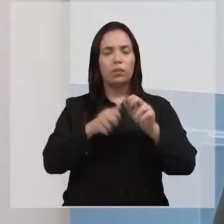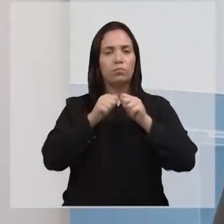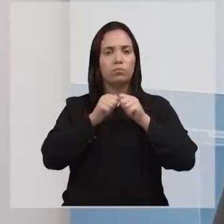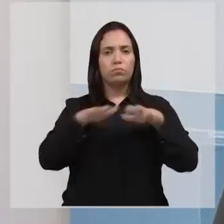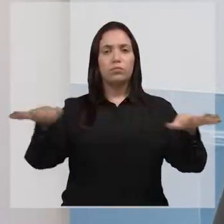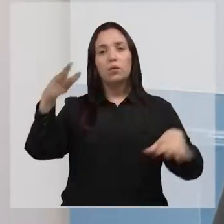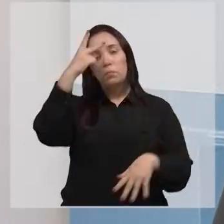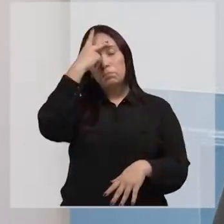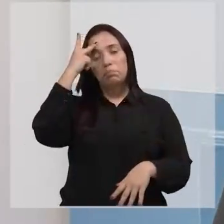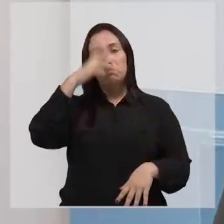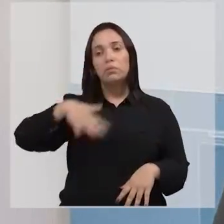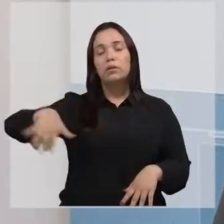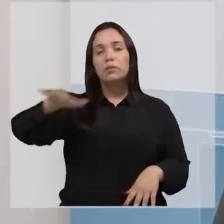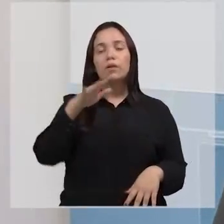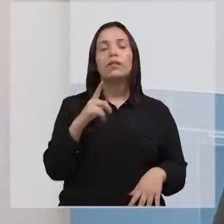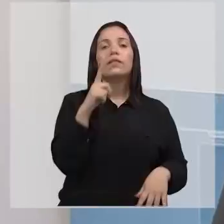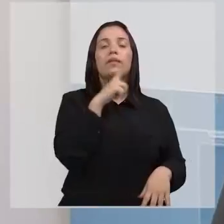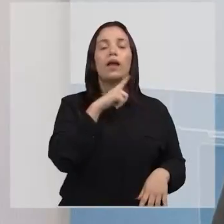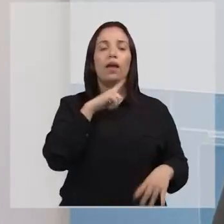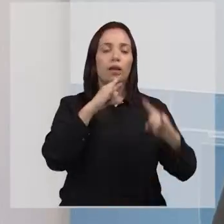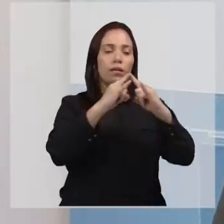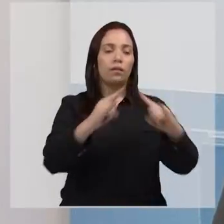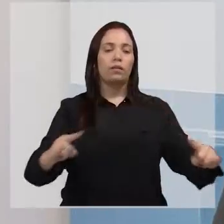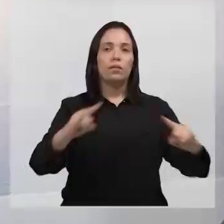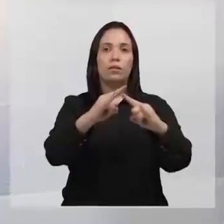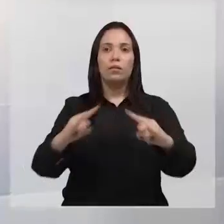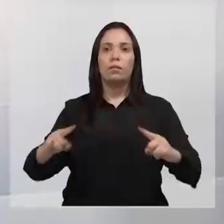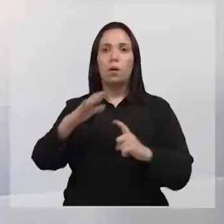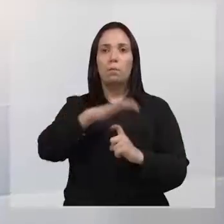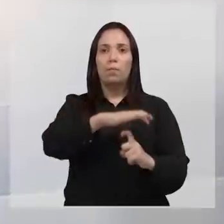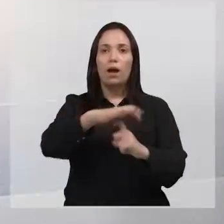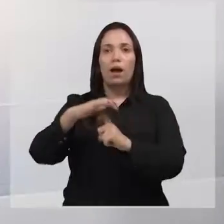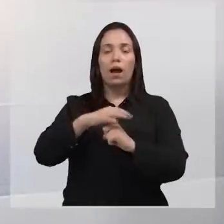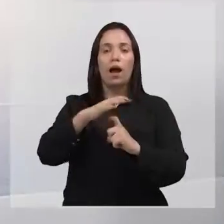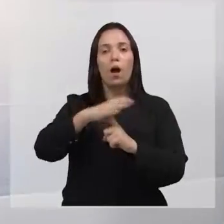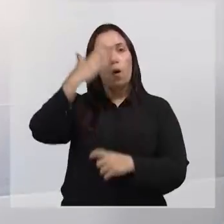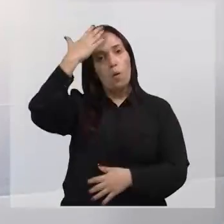simpatizantes do presidente Lula que estão acampados lá em Curitiba.